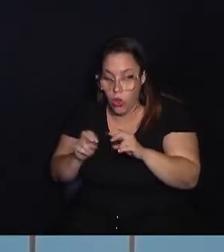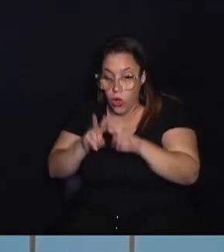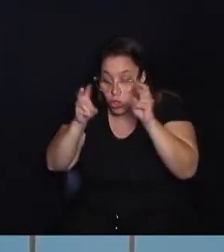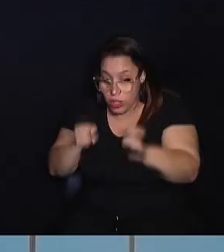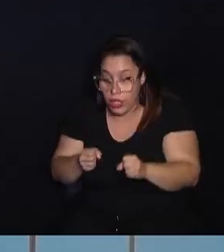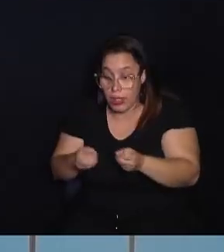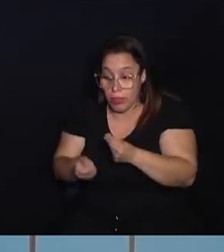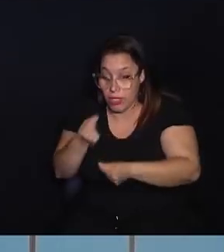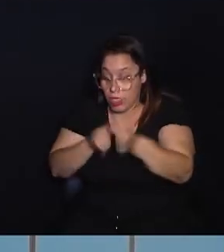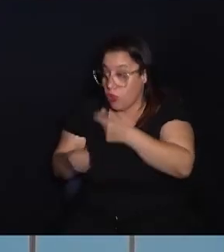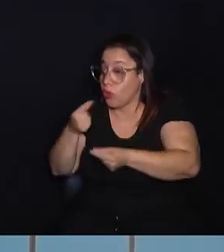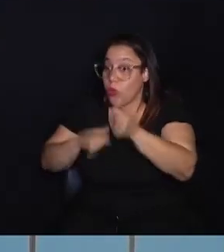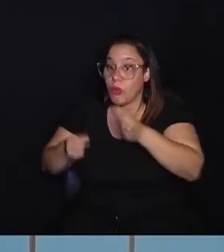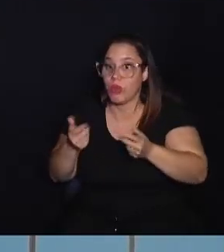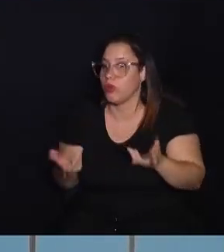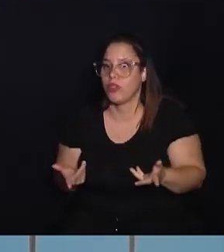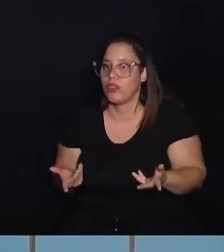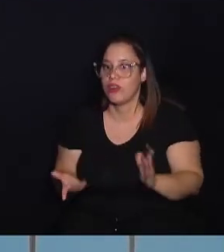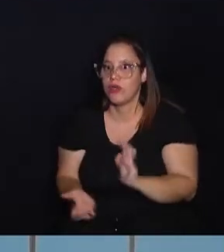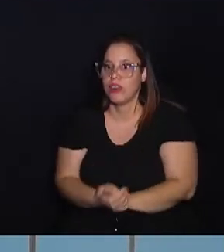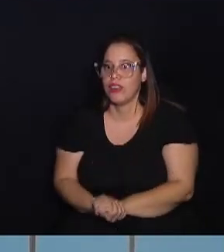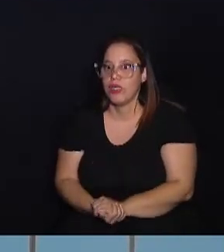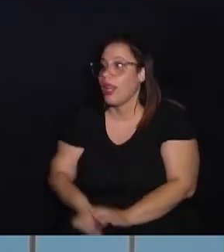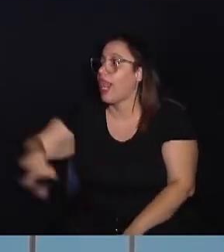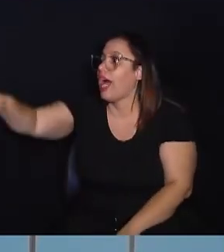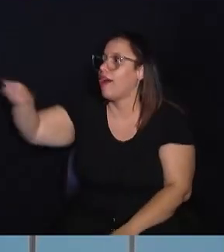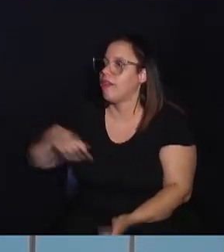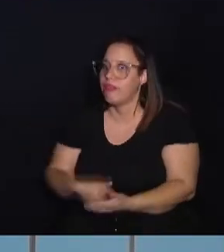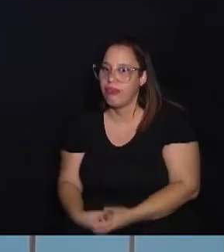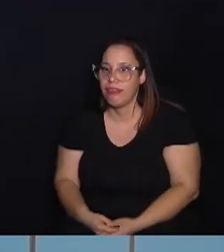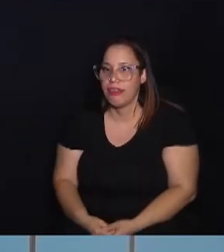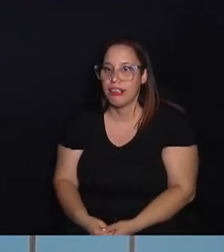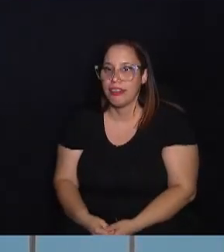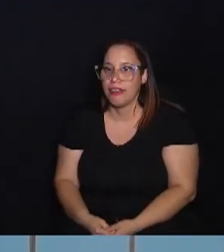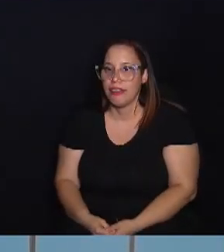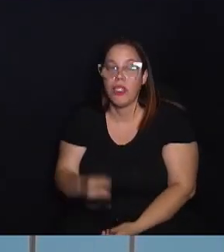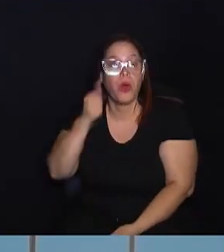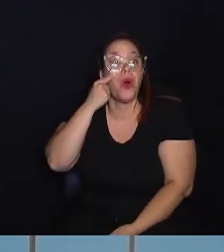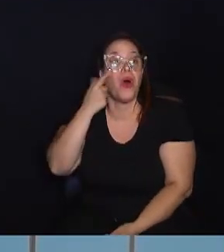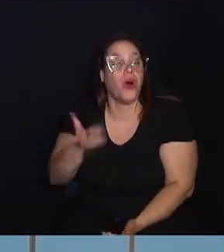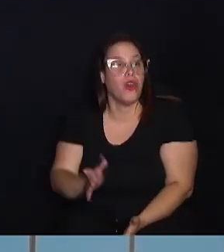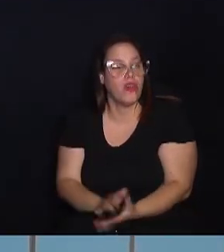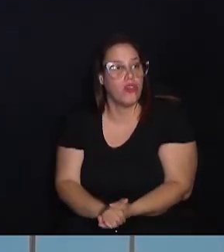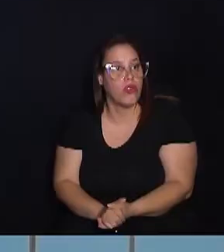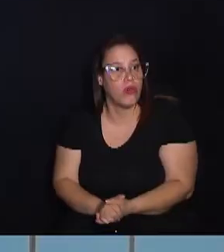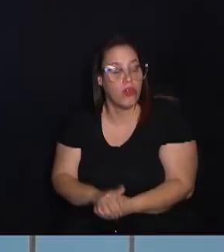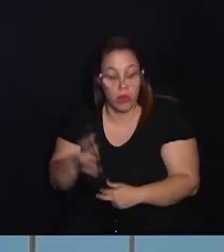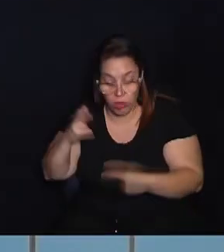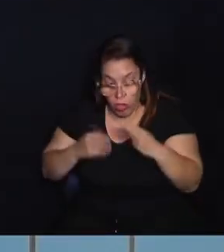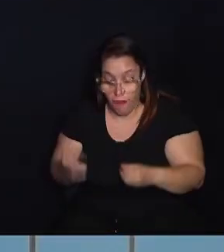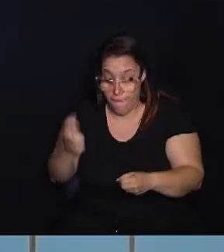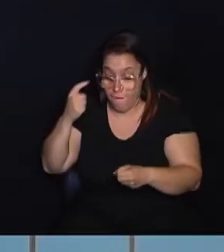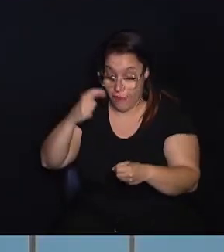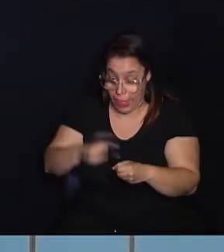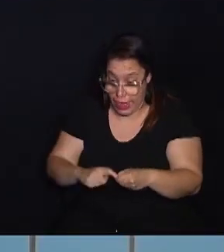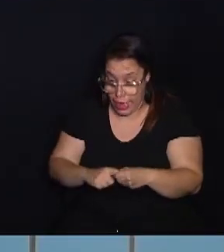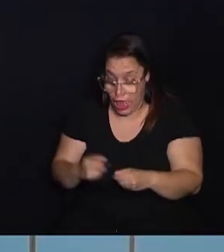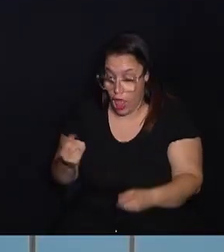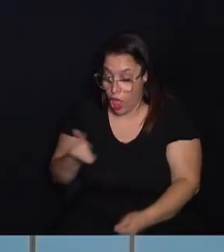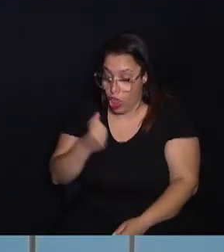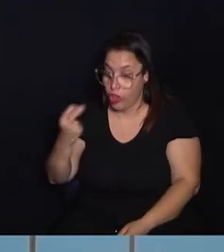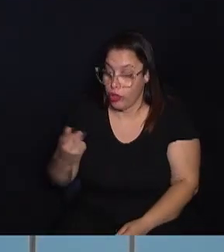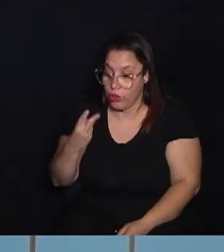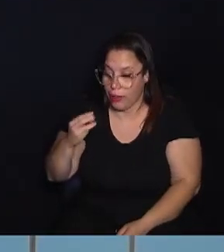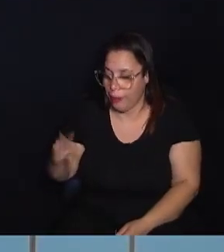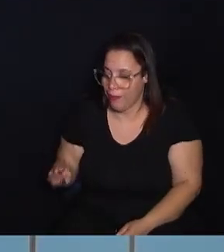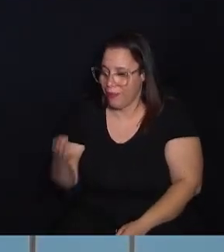questão de financeira. Cara, lá. E aí olha, a regulamentação vai trazer 12 bilhões de